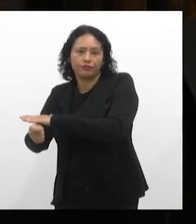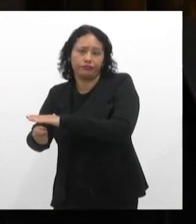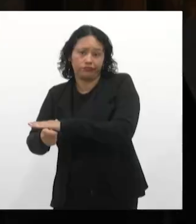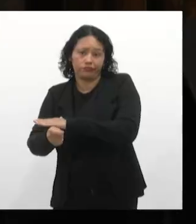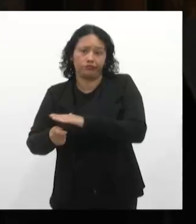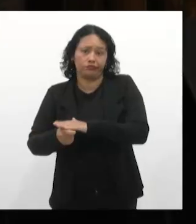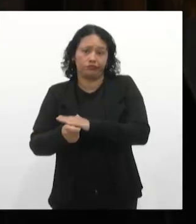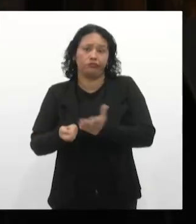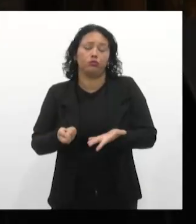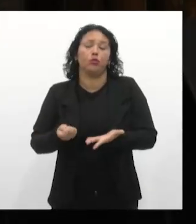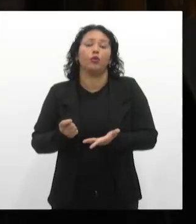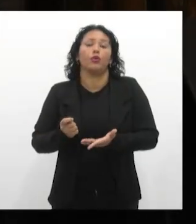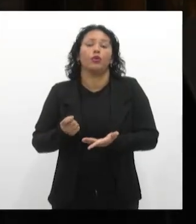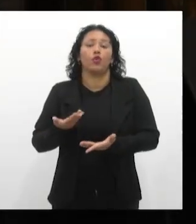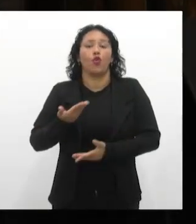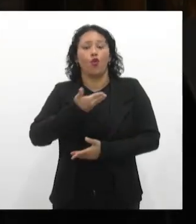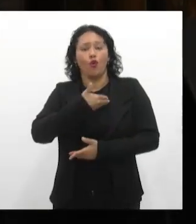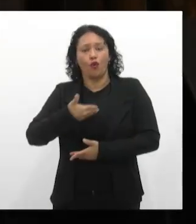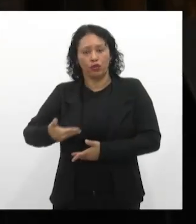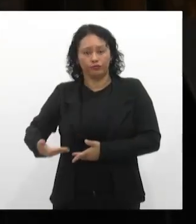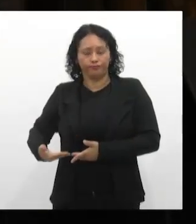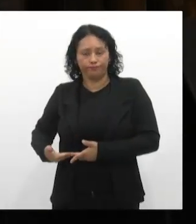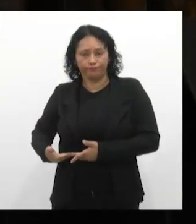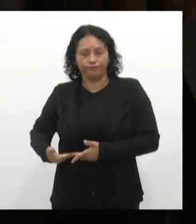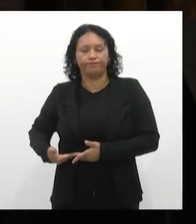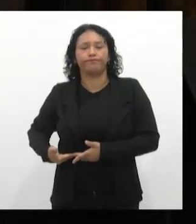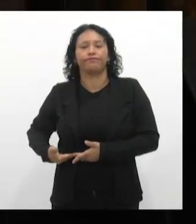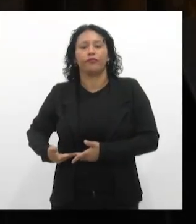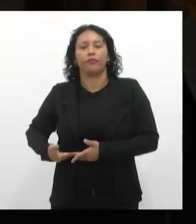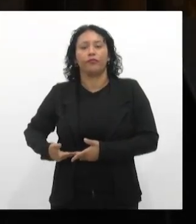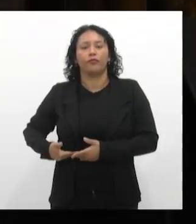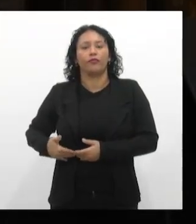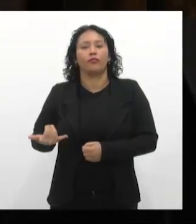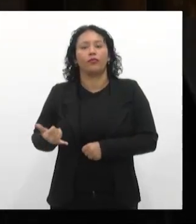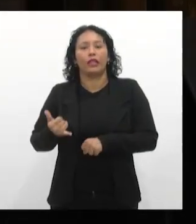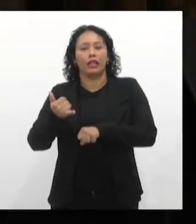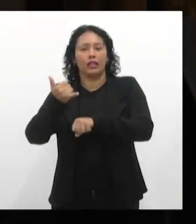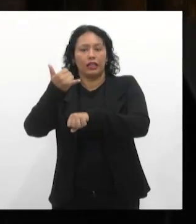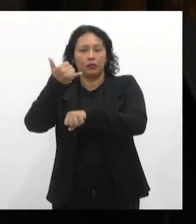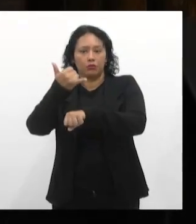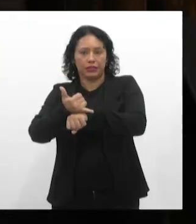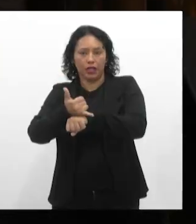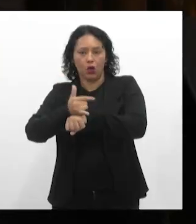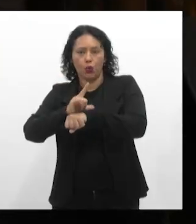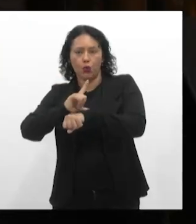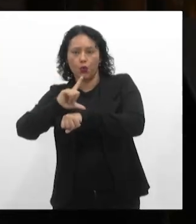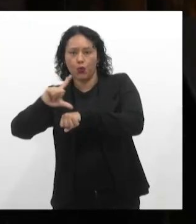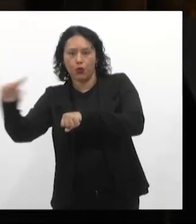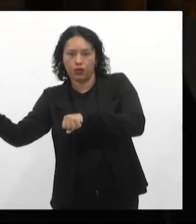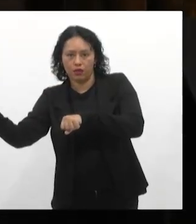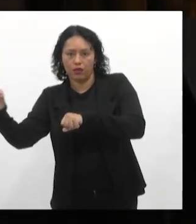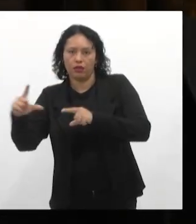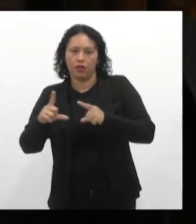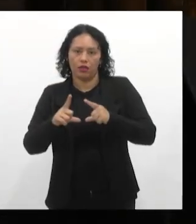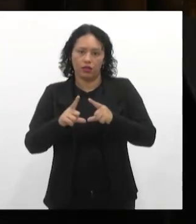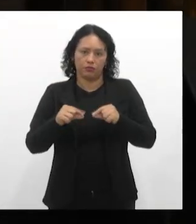da União, desde que a capital saiu da Guanabara e foi